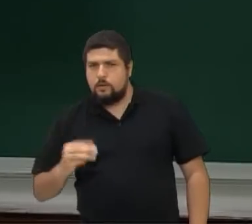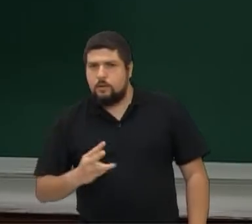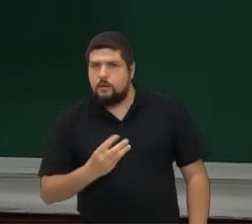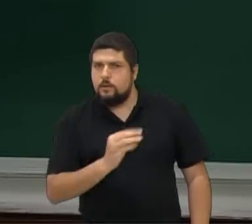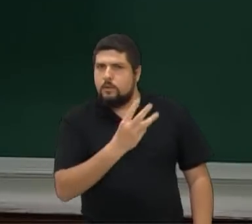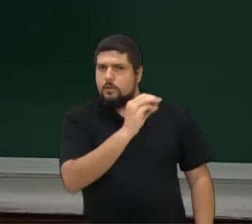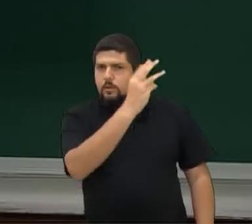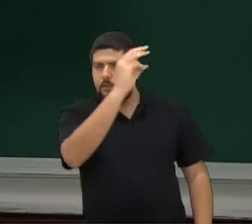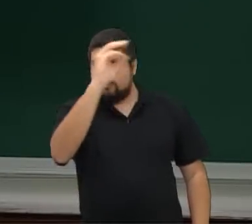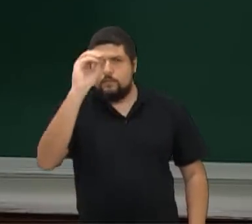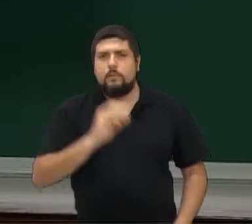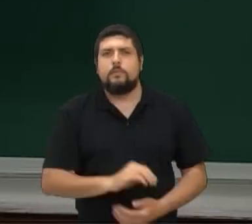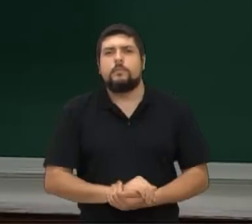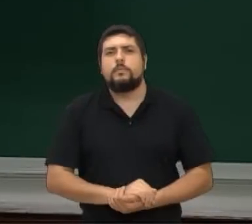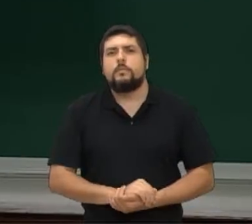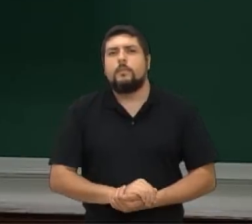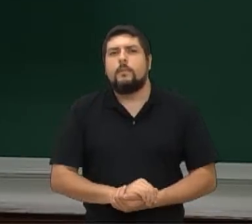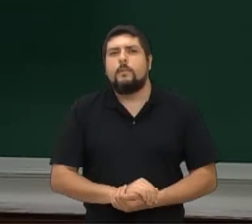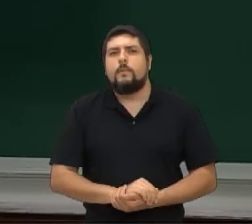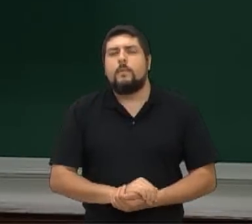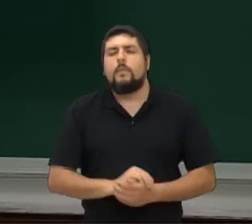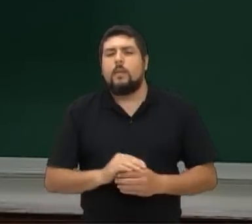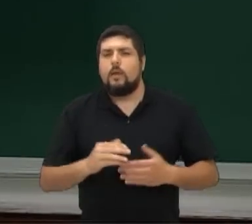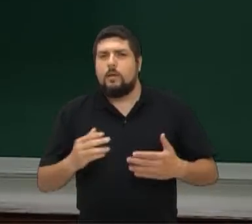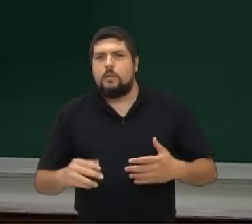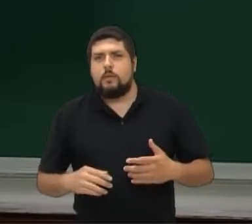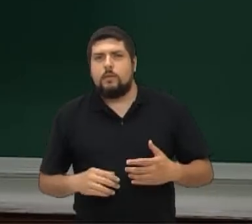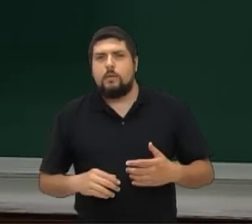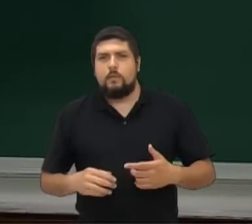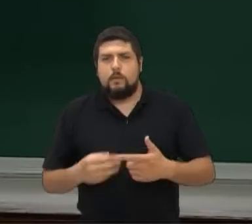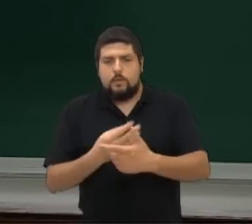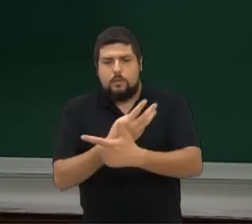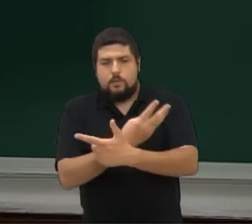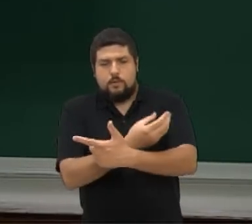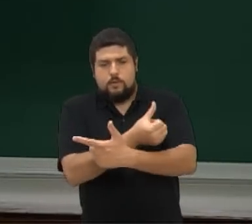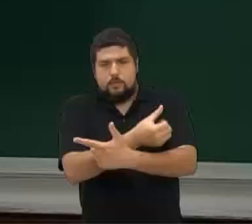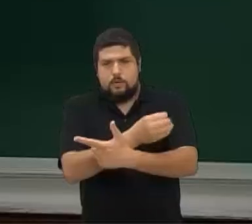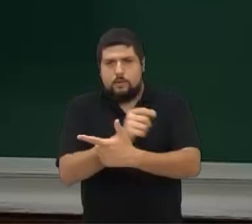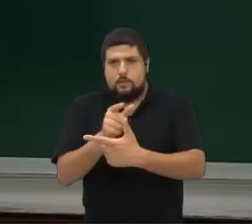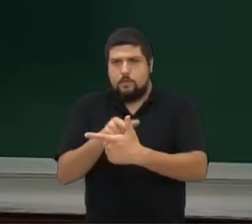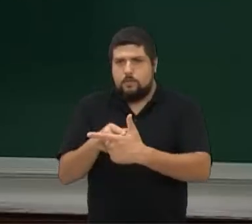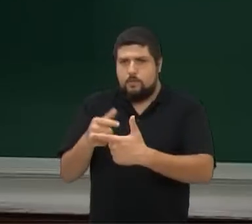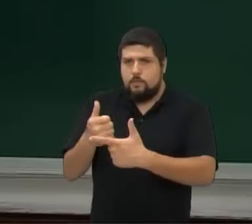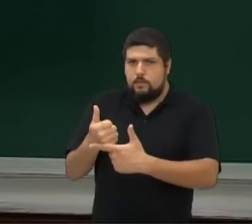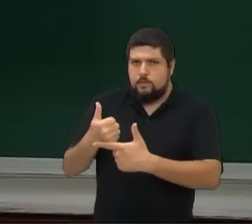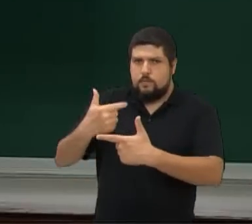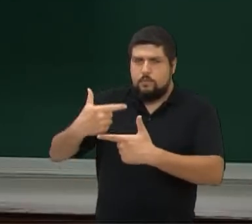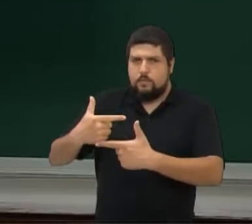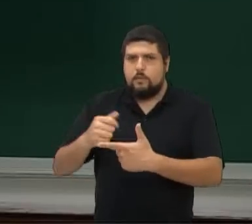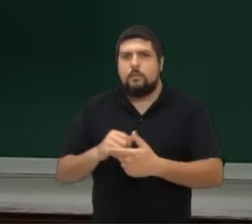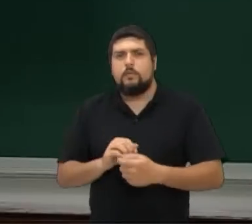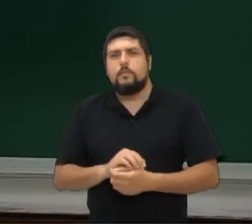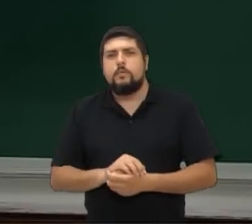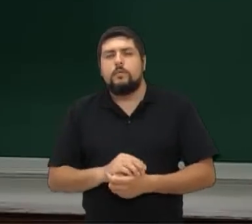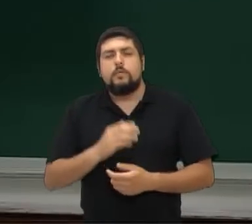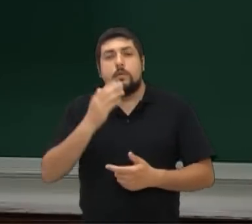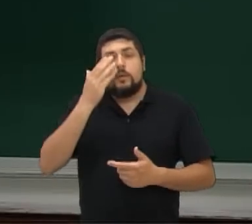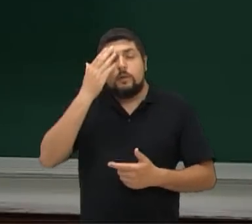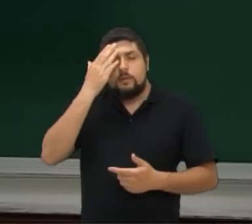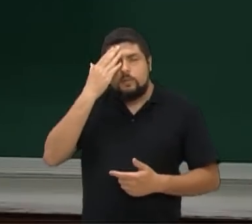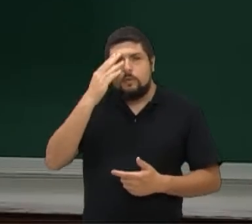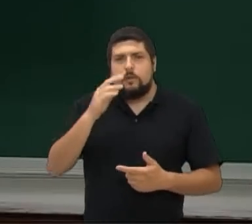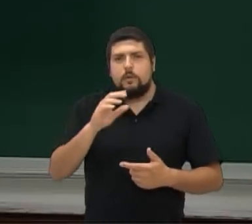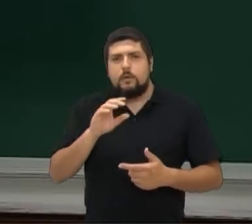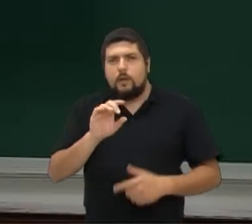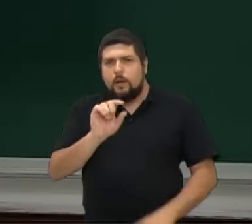fez a divisão aqui, ó, dividiu 360 por 12, né? Eu tenho 12 números e eu sei que cada espaço